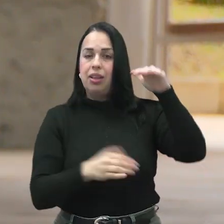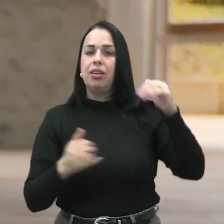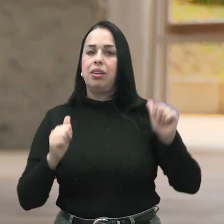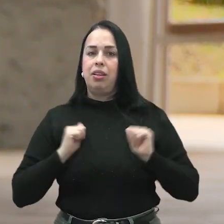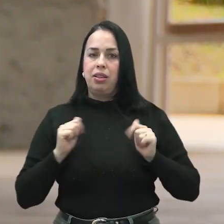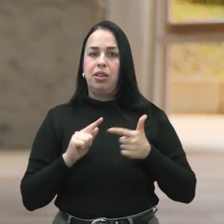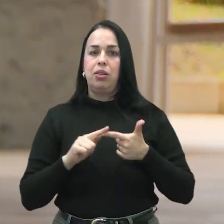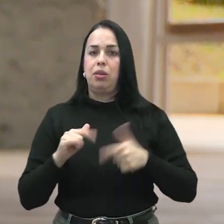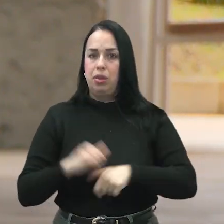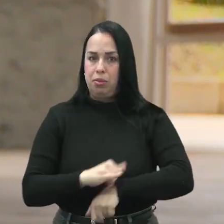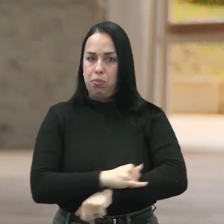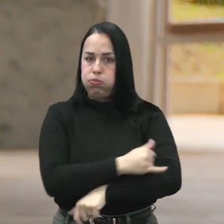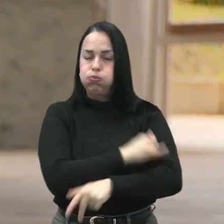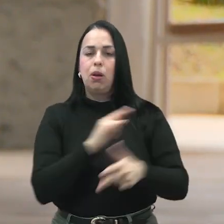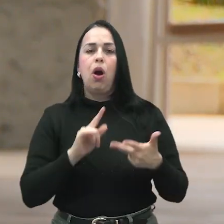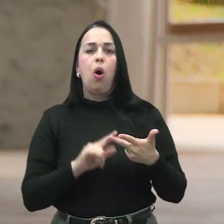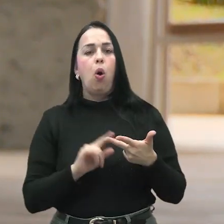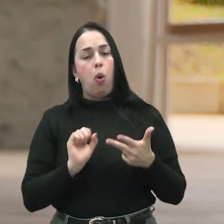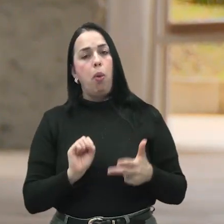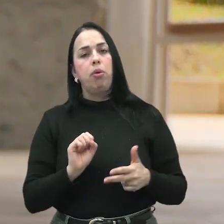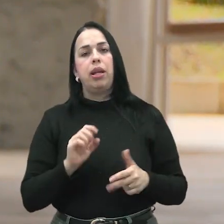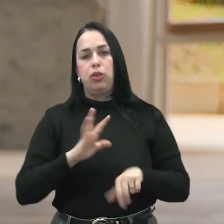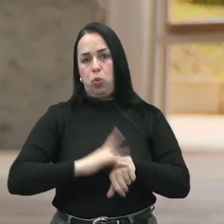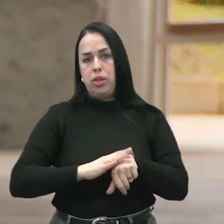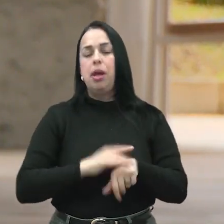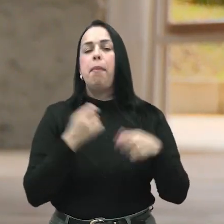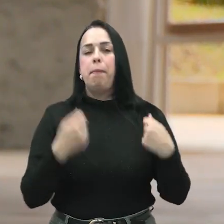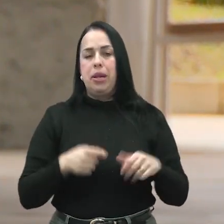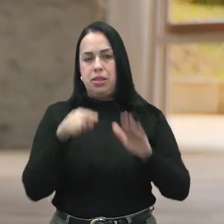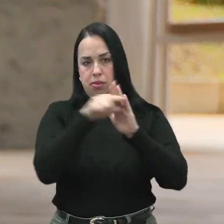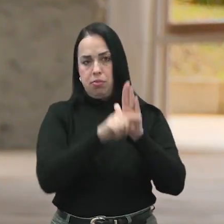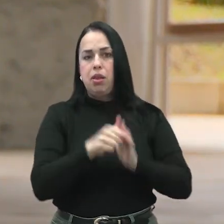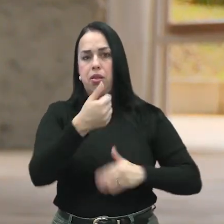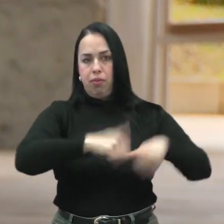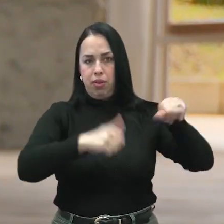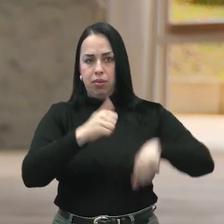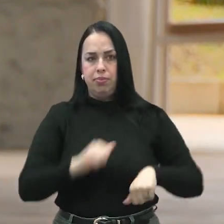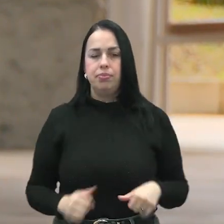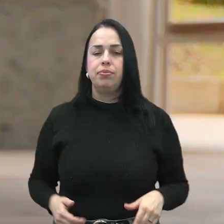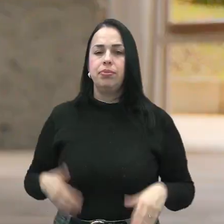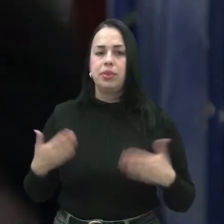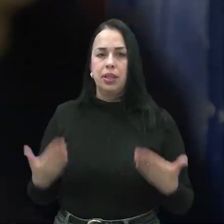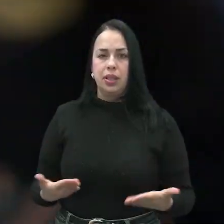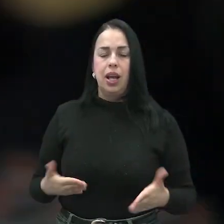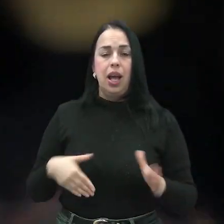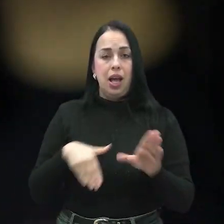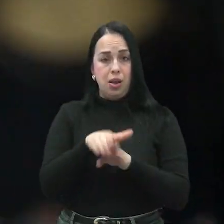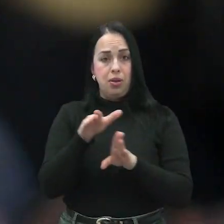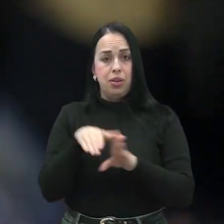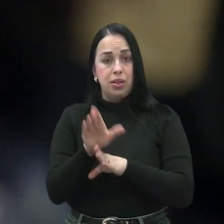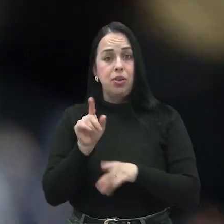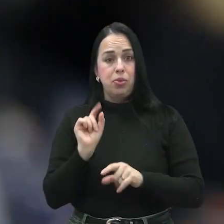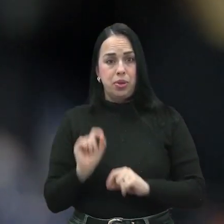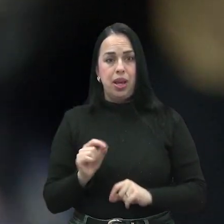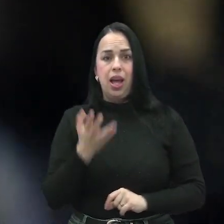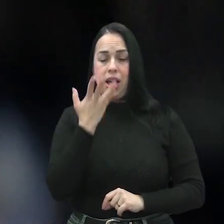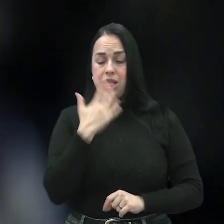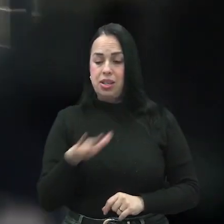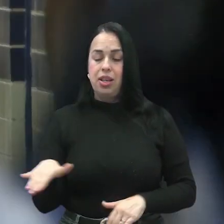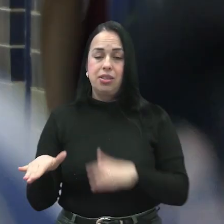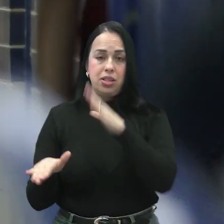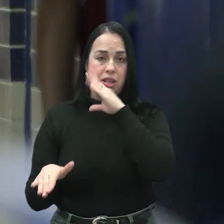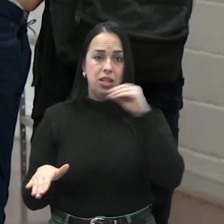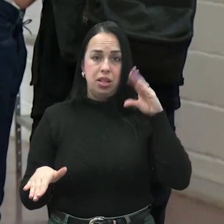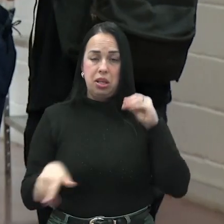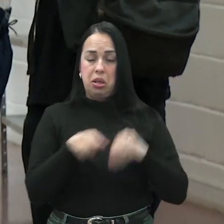sejam sedentárias, tenham obesidades ou fatores de risco, ainda devem fazer os exames. A orientação indica ainda que a